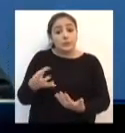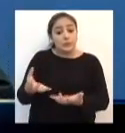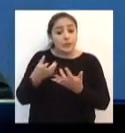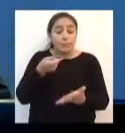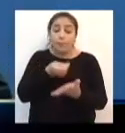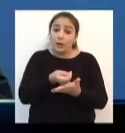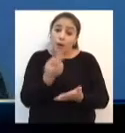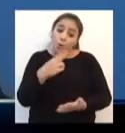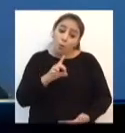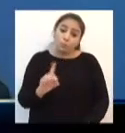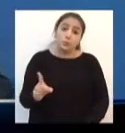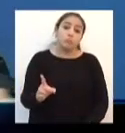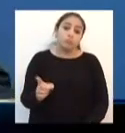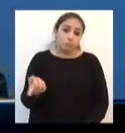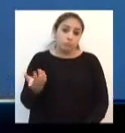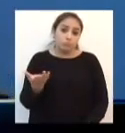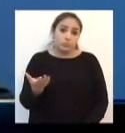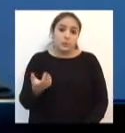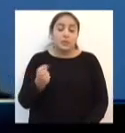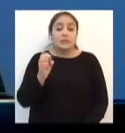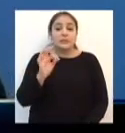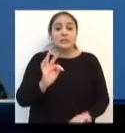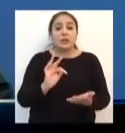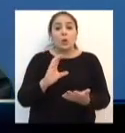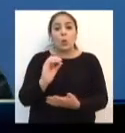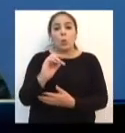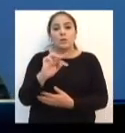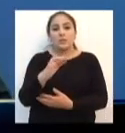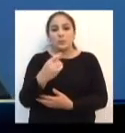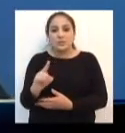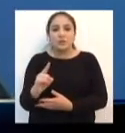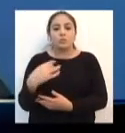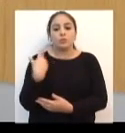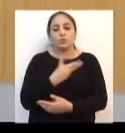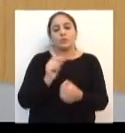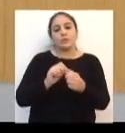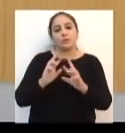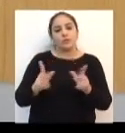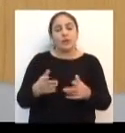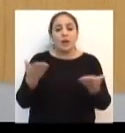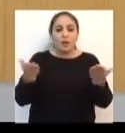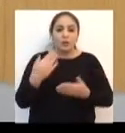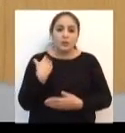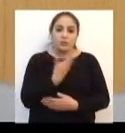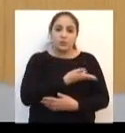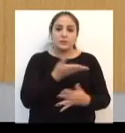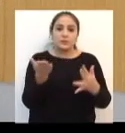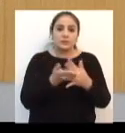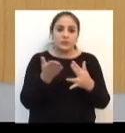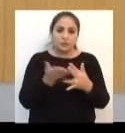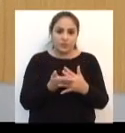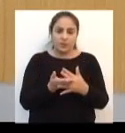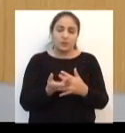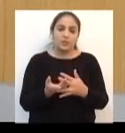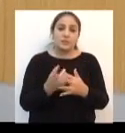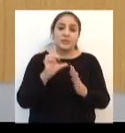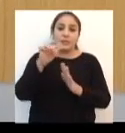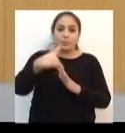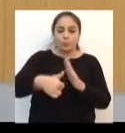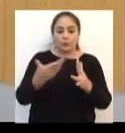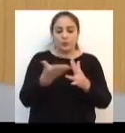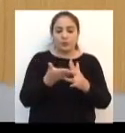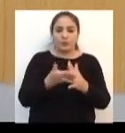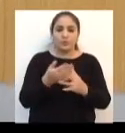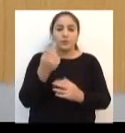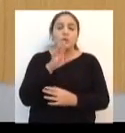o restante, senão a gente daí com a atribuição legal a gente lançar a diferença. Agora nós vamos para o intervalo e no